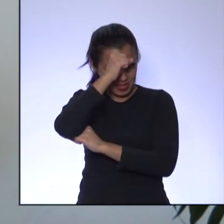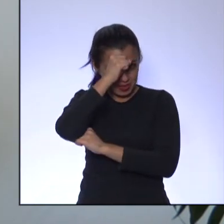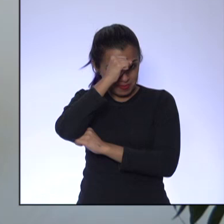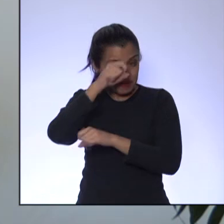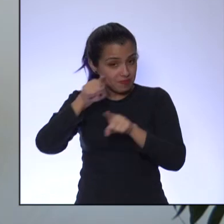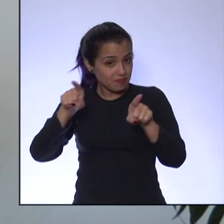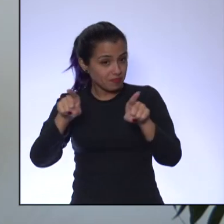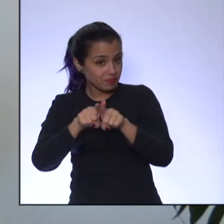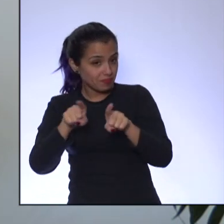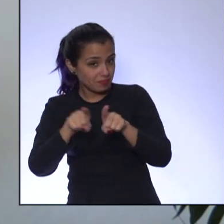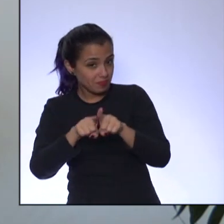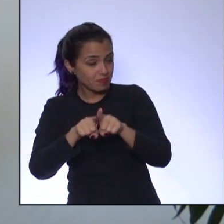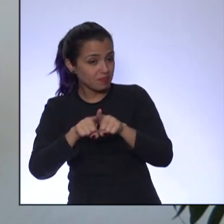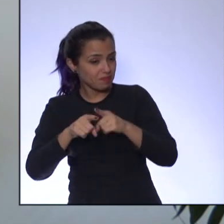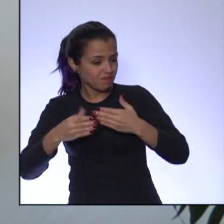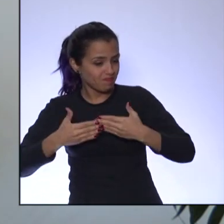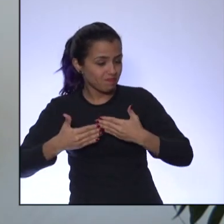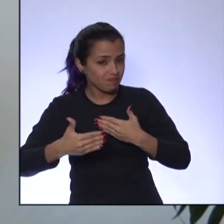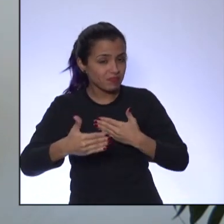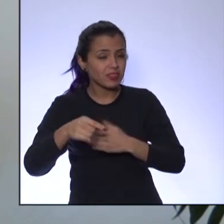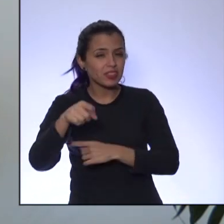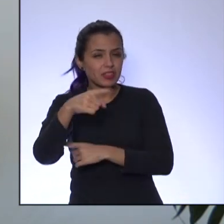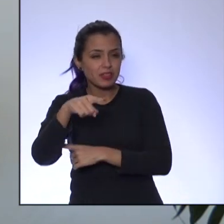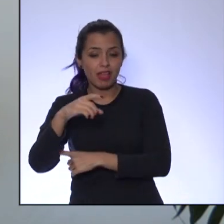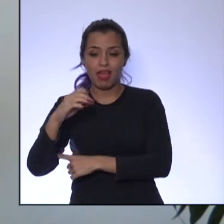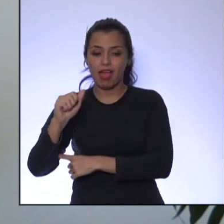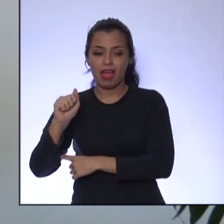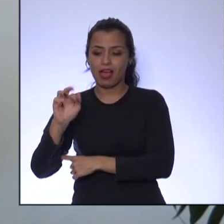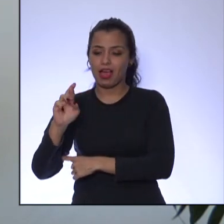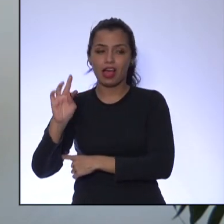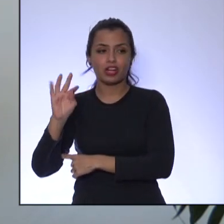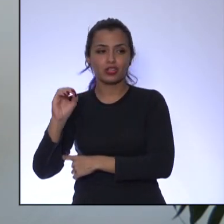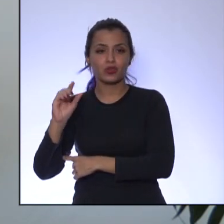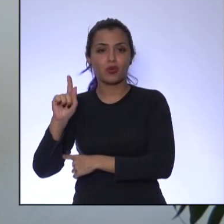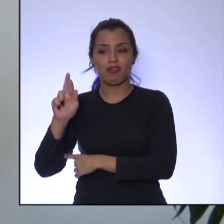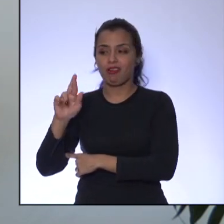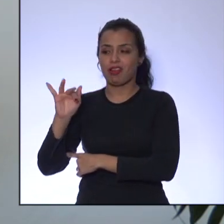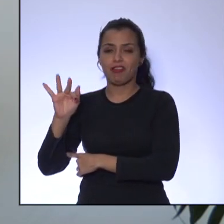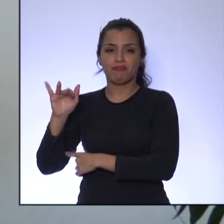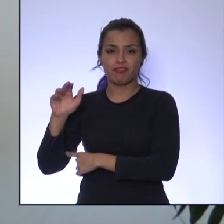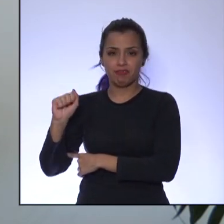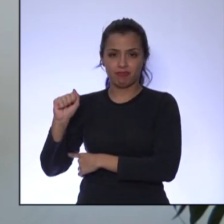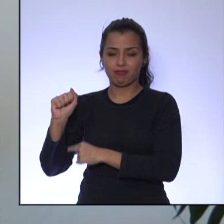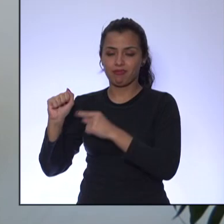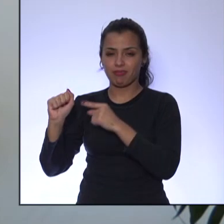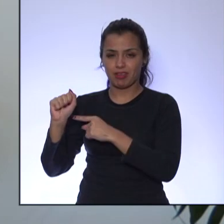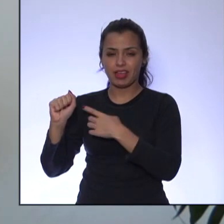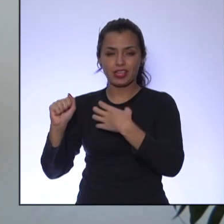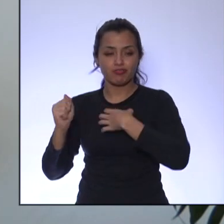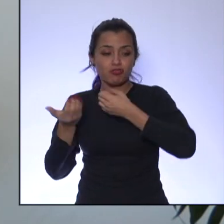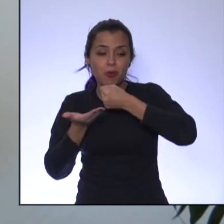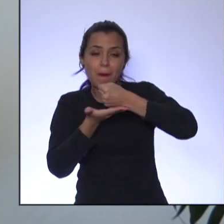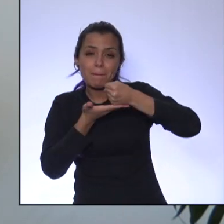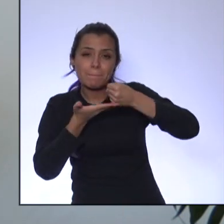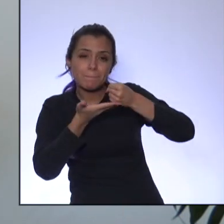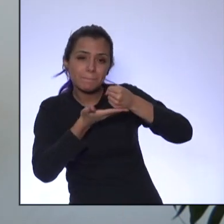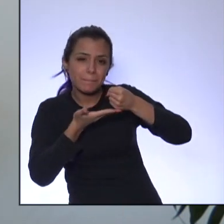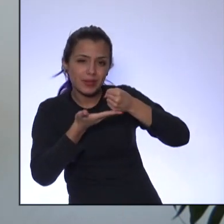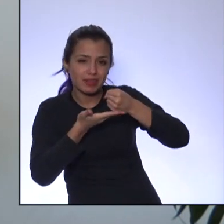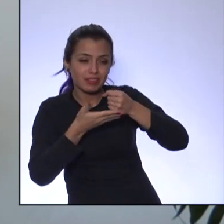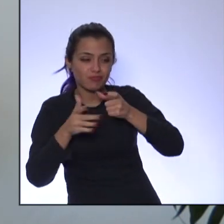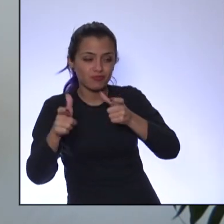o repertório ampliado, representou cartograficamente o espaço, tendo como base elementos no seu lugar